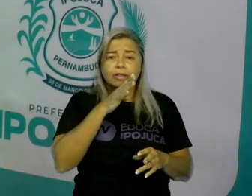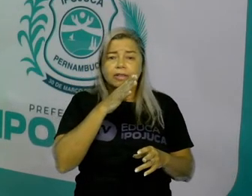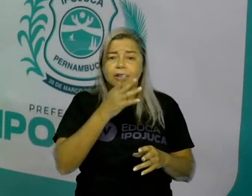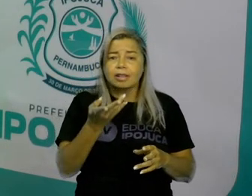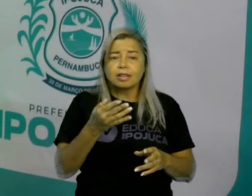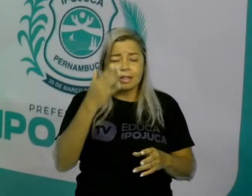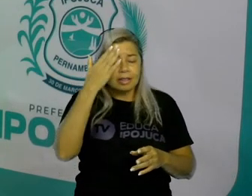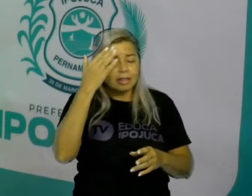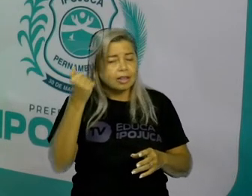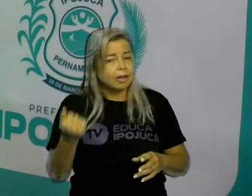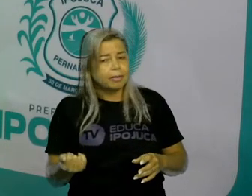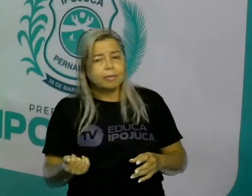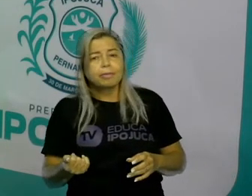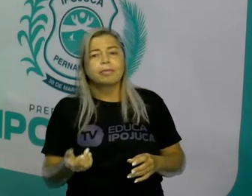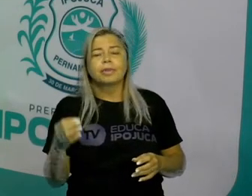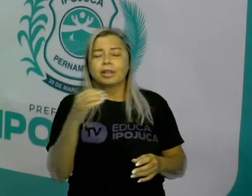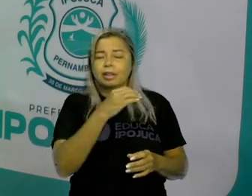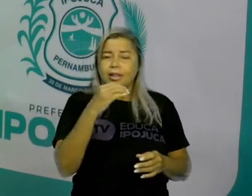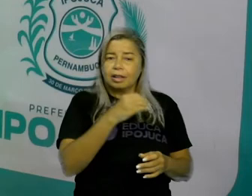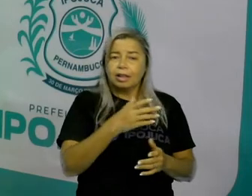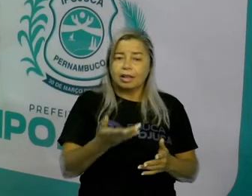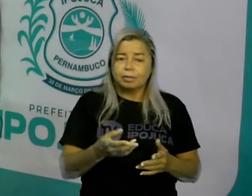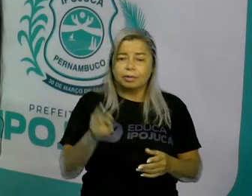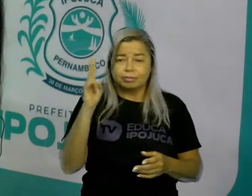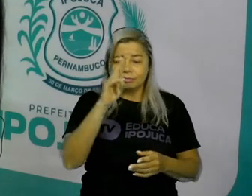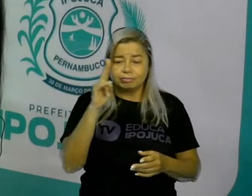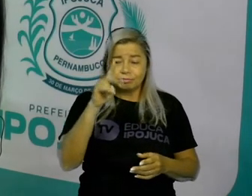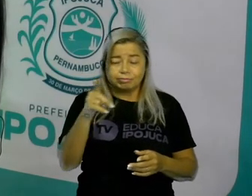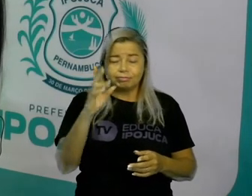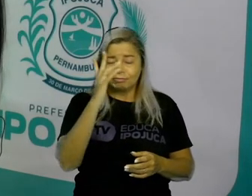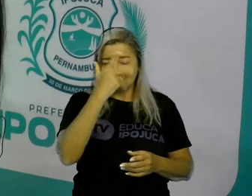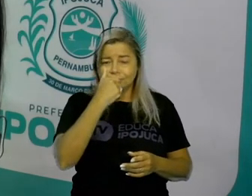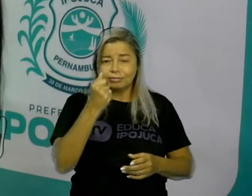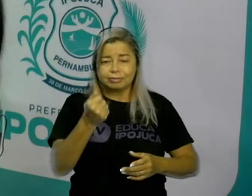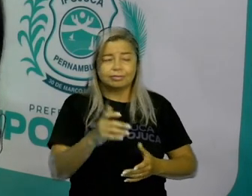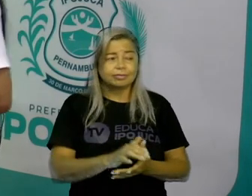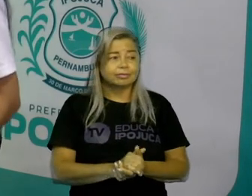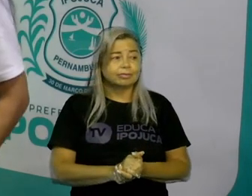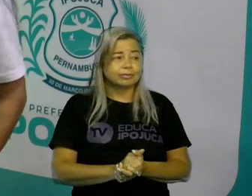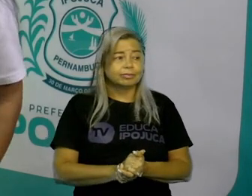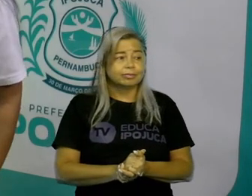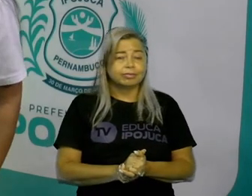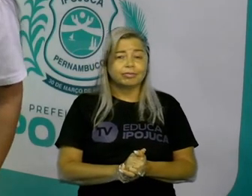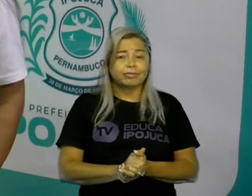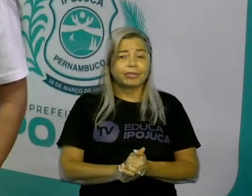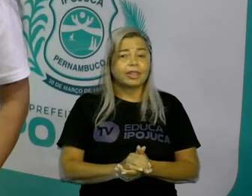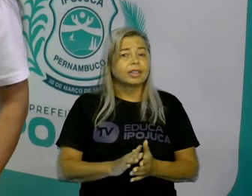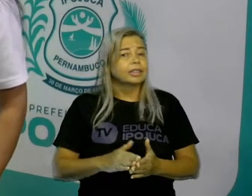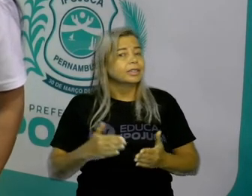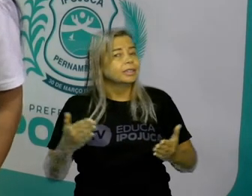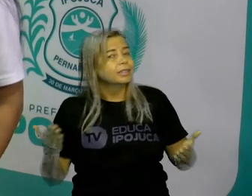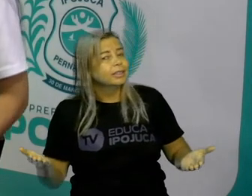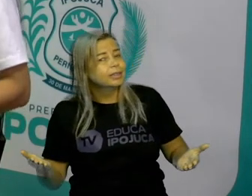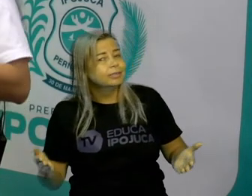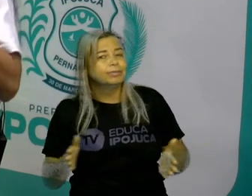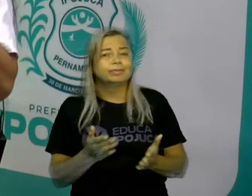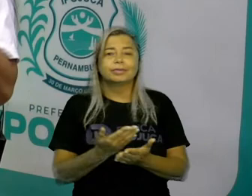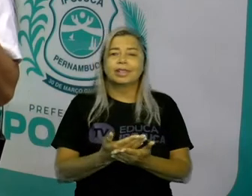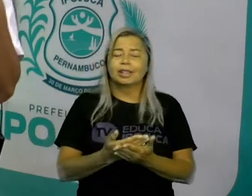aqui desenhos, e fica essa arte belíssima que a gente está vendo aqui. Agora, quando a nossa aulinha